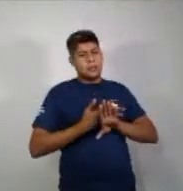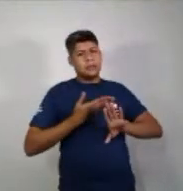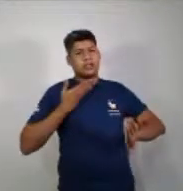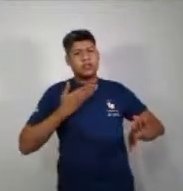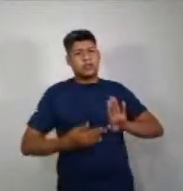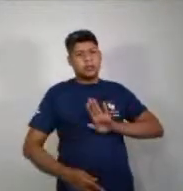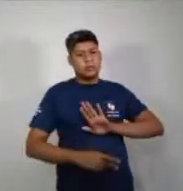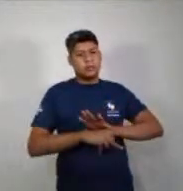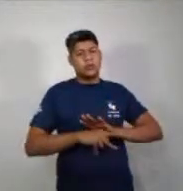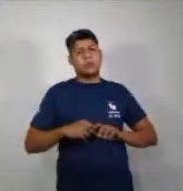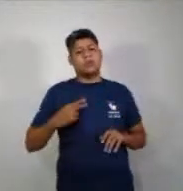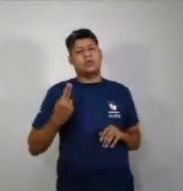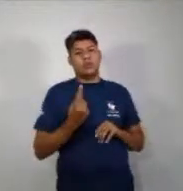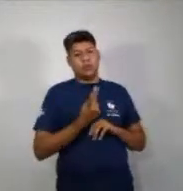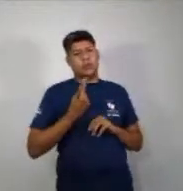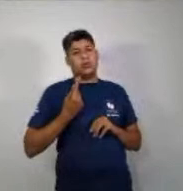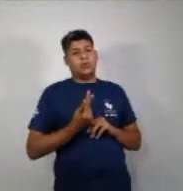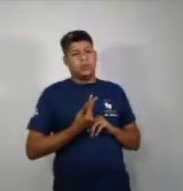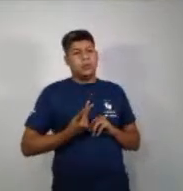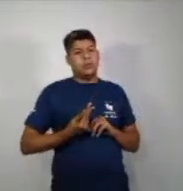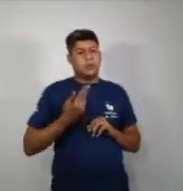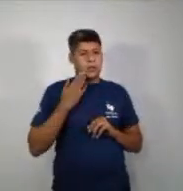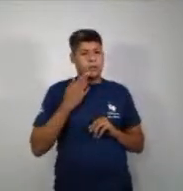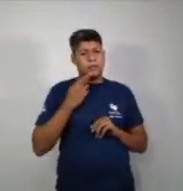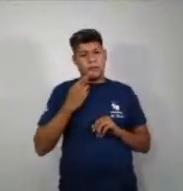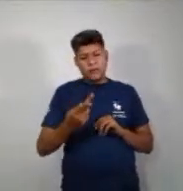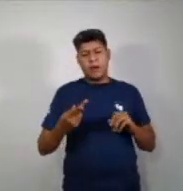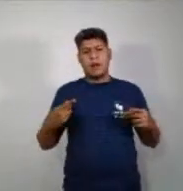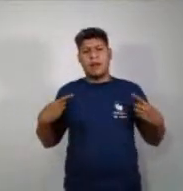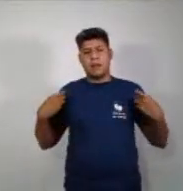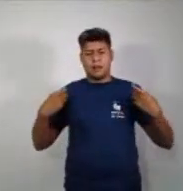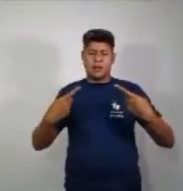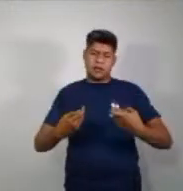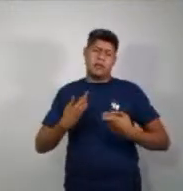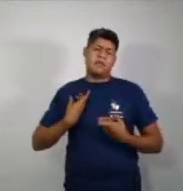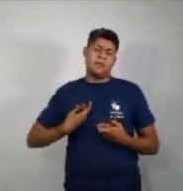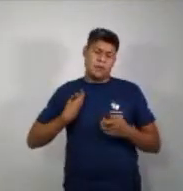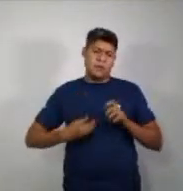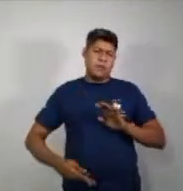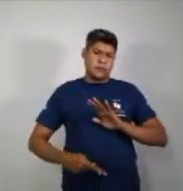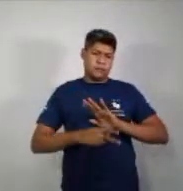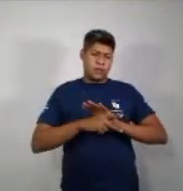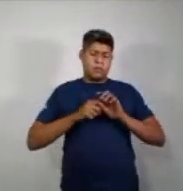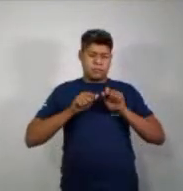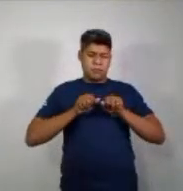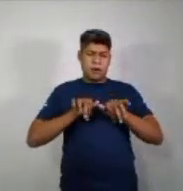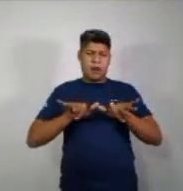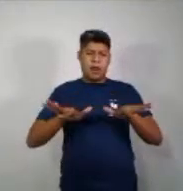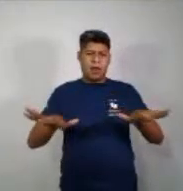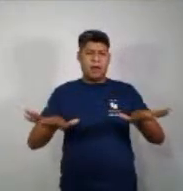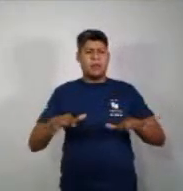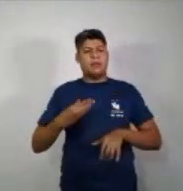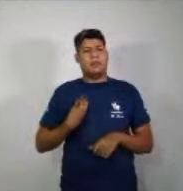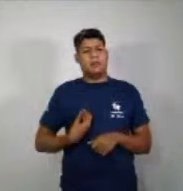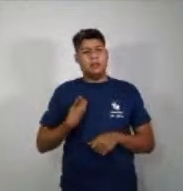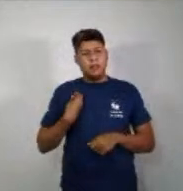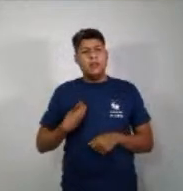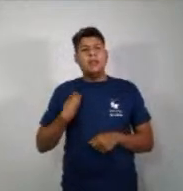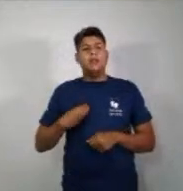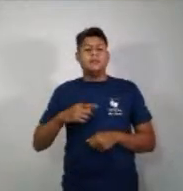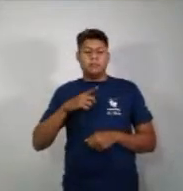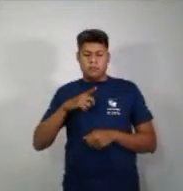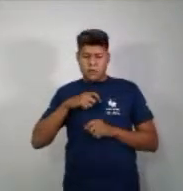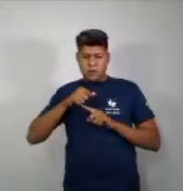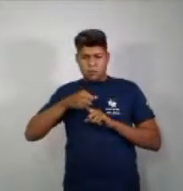dessas histórias, né? Sem dúvida, a gente está falando de uma Segunda Guerra onde a proporção foi absurda, né?